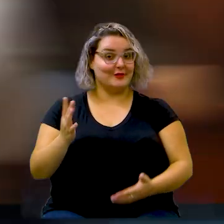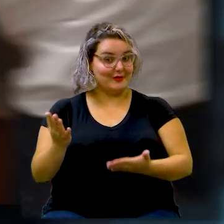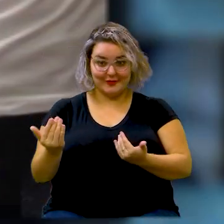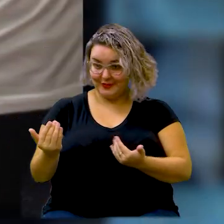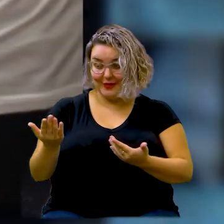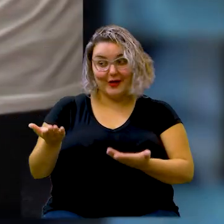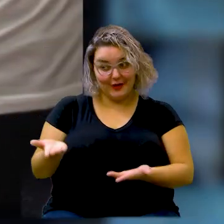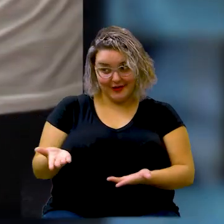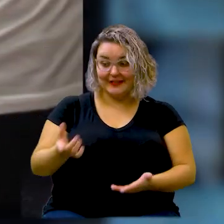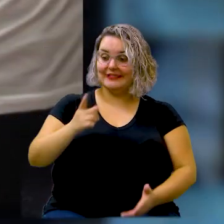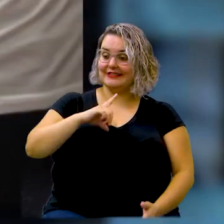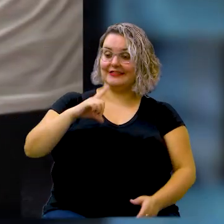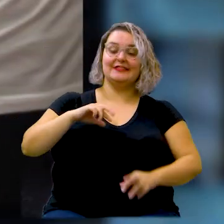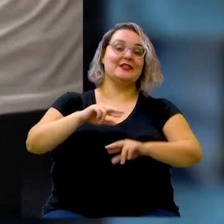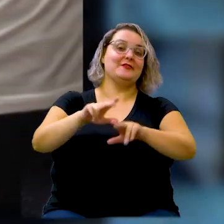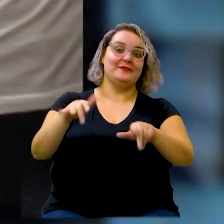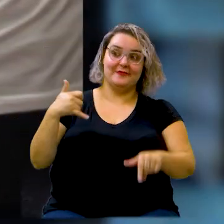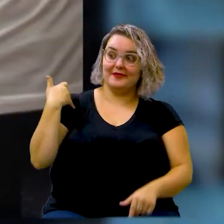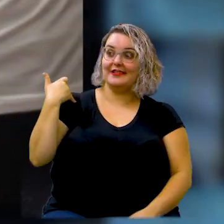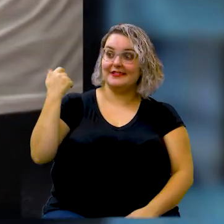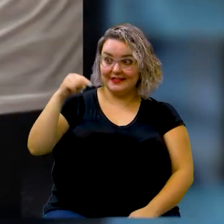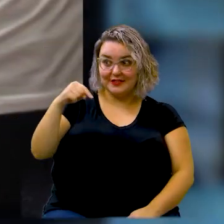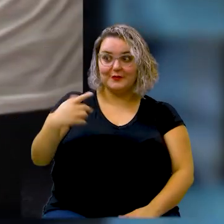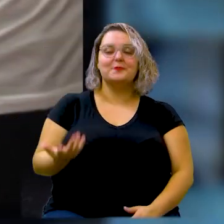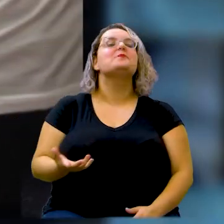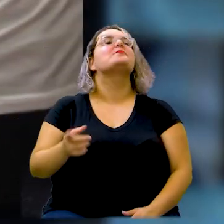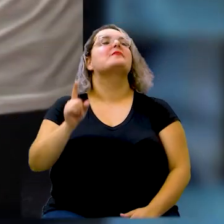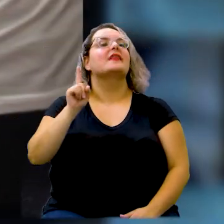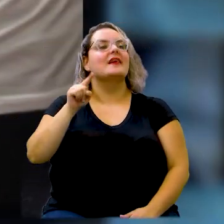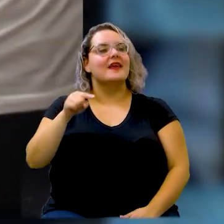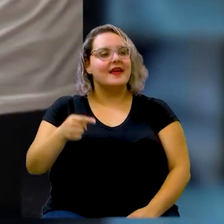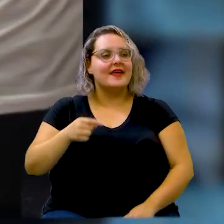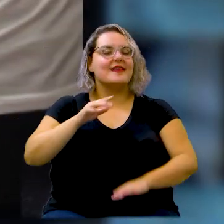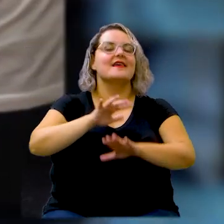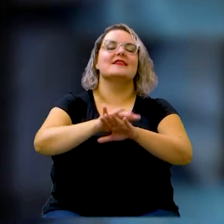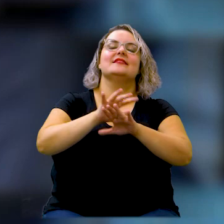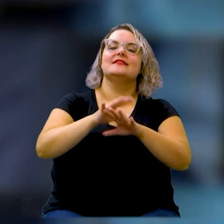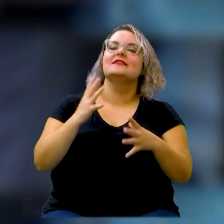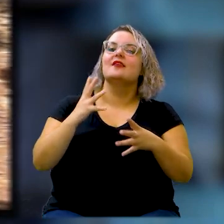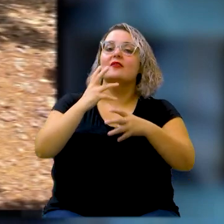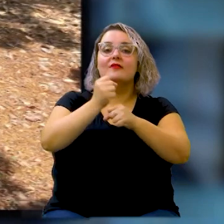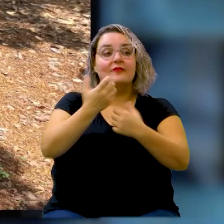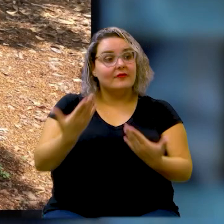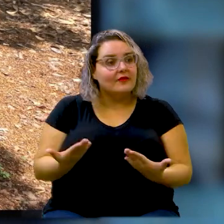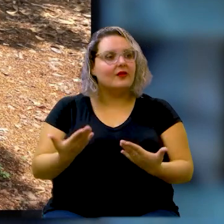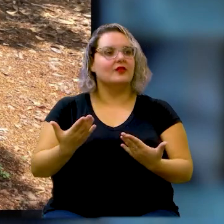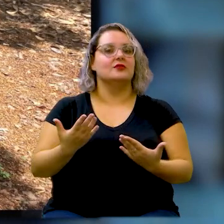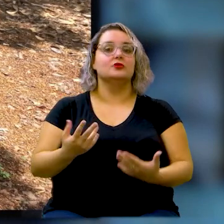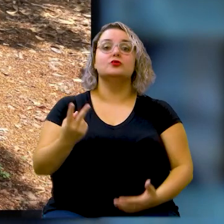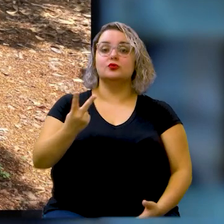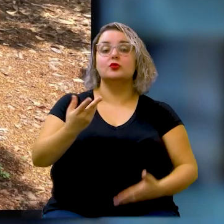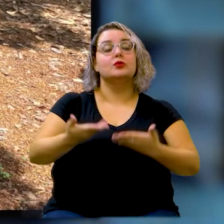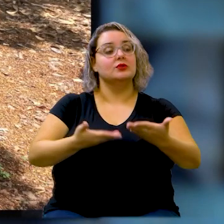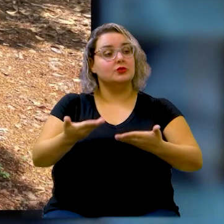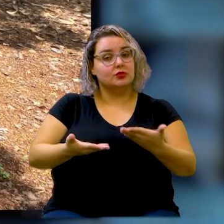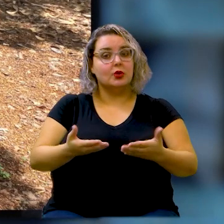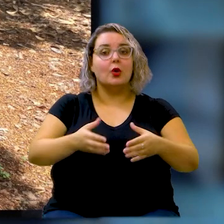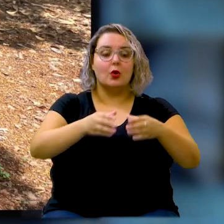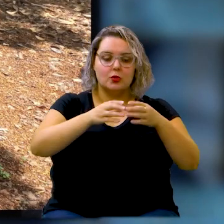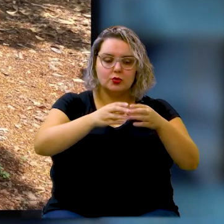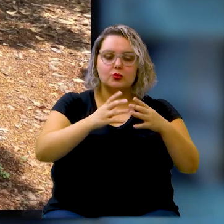né? Já tem várias idades aqui. Hoje a Ação Forte ela trabalha com 2 serviços, então o serviço de